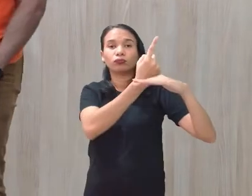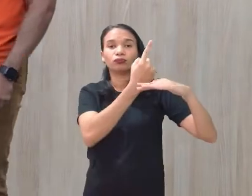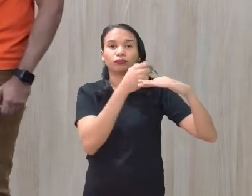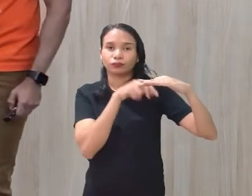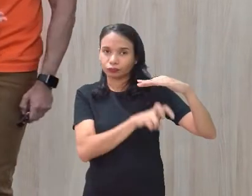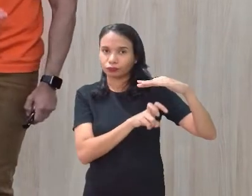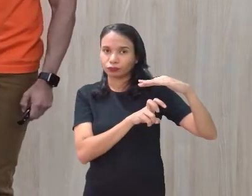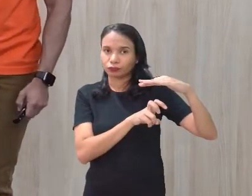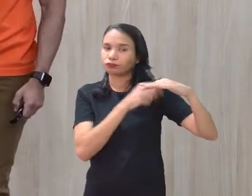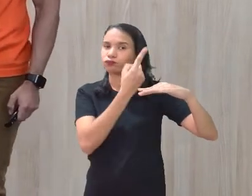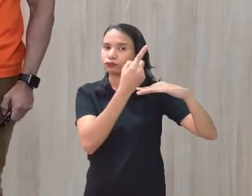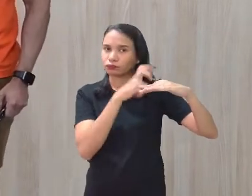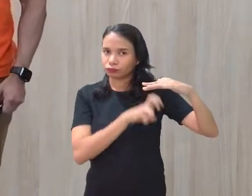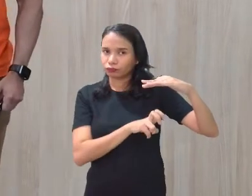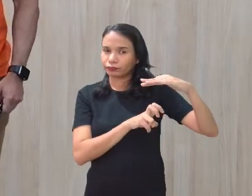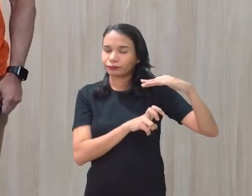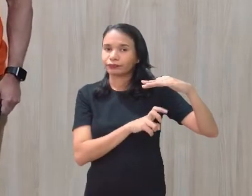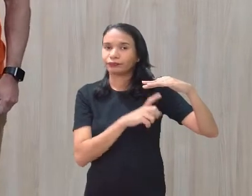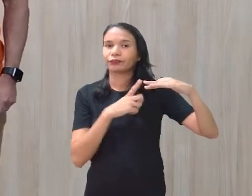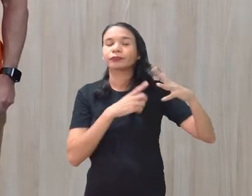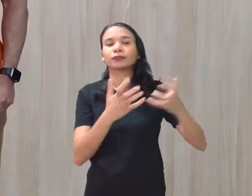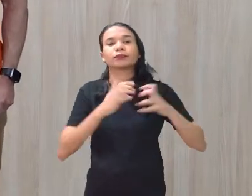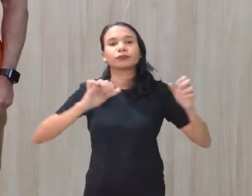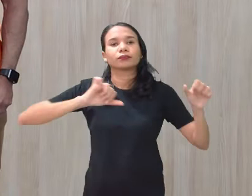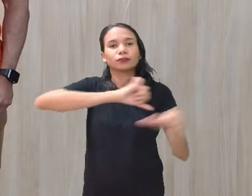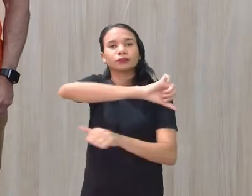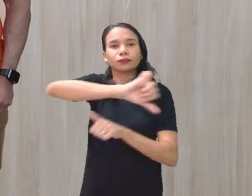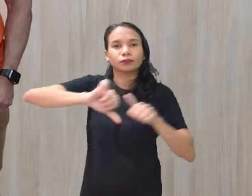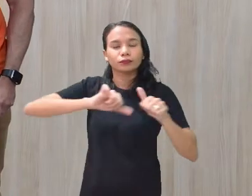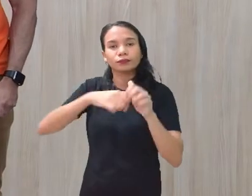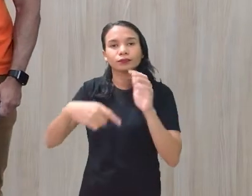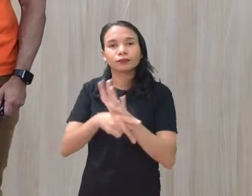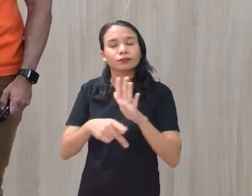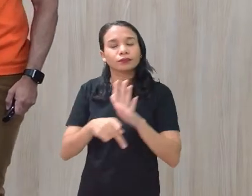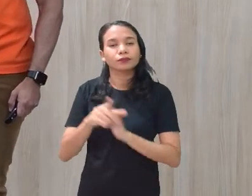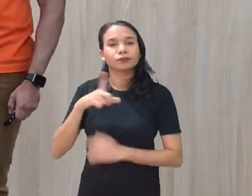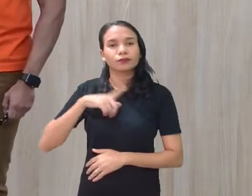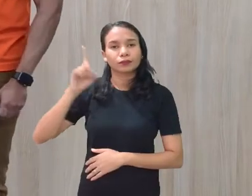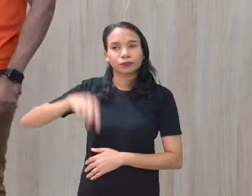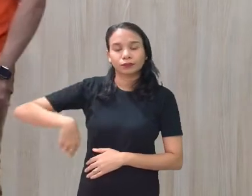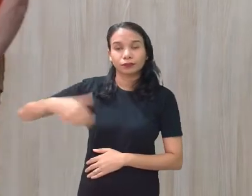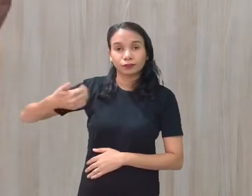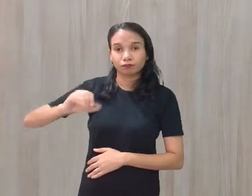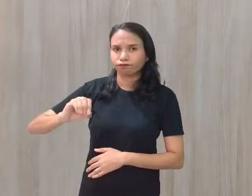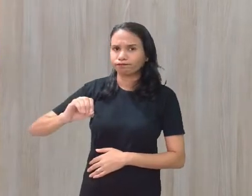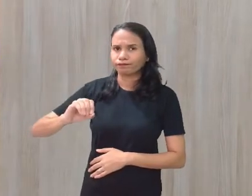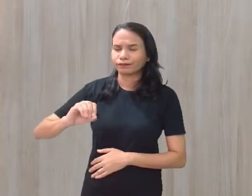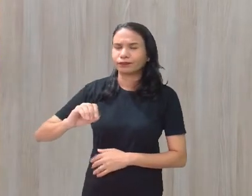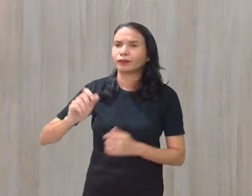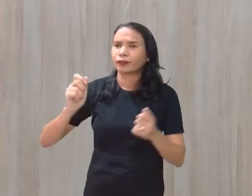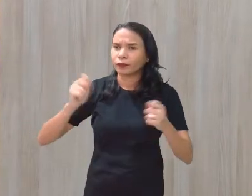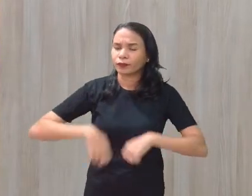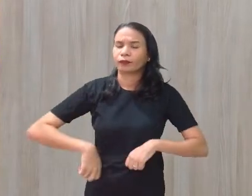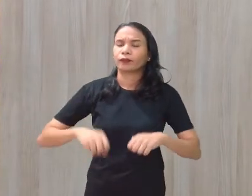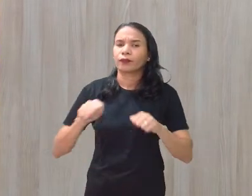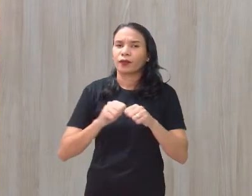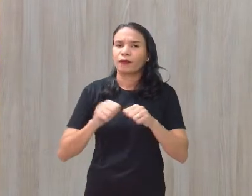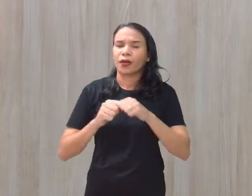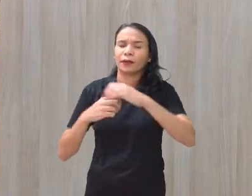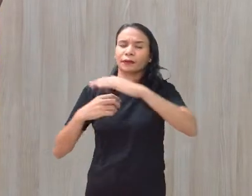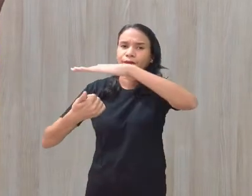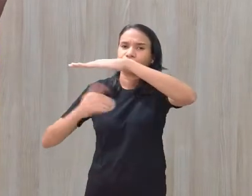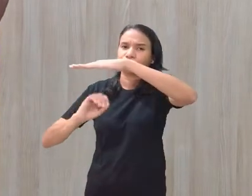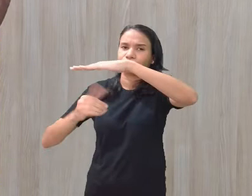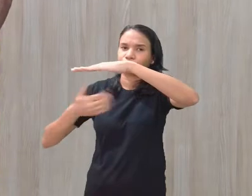que é uma fração ordinária, e quero transformar em uma fração decimal. Então, opa, eu posso transformar esse 5 num